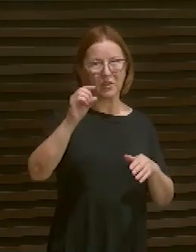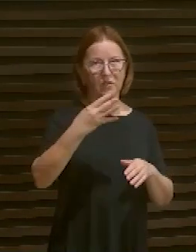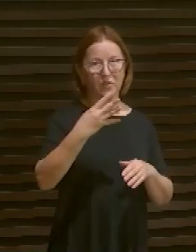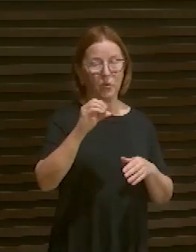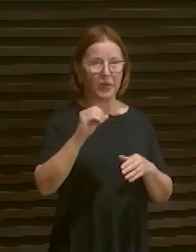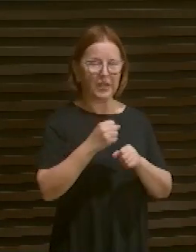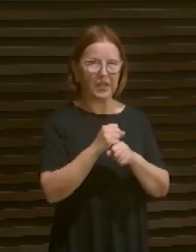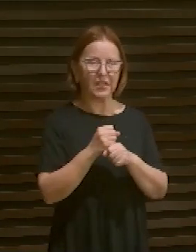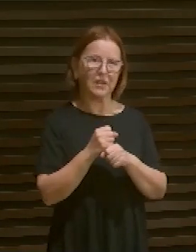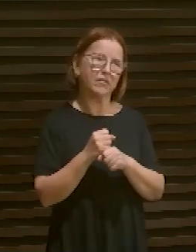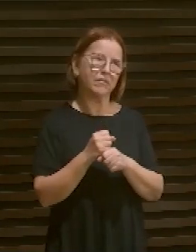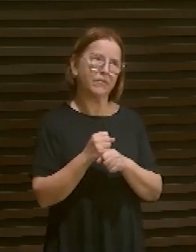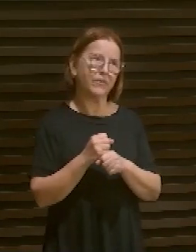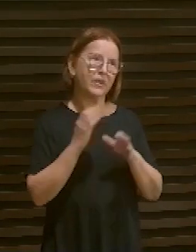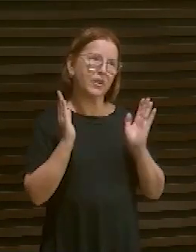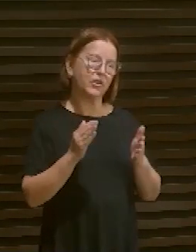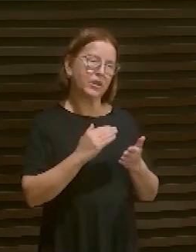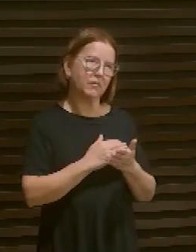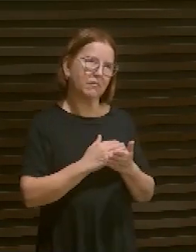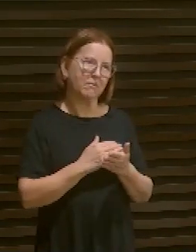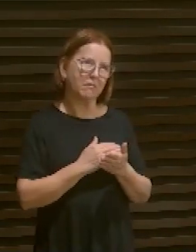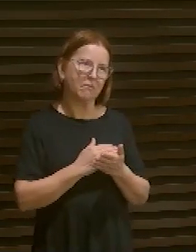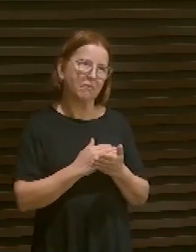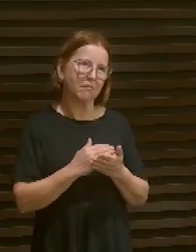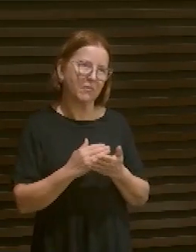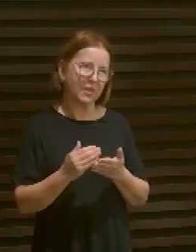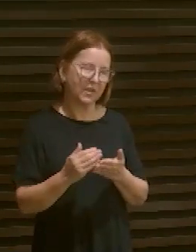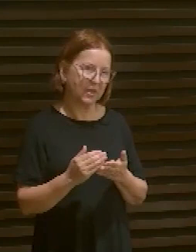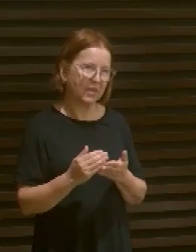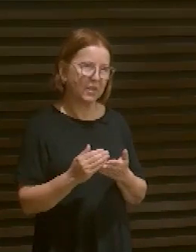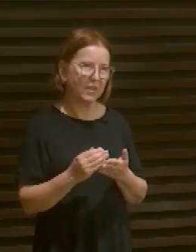anos desde que seus descendentes rejeitaram Jesus.